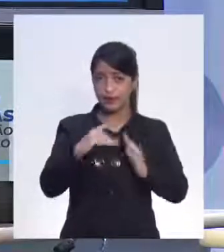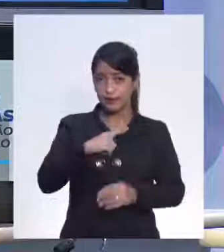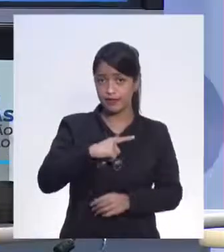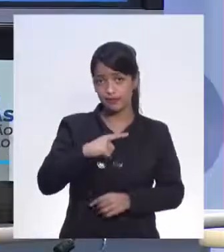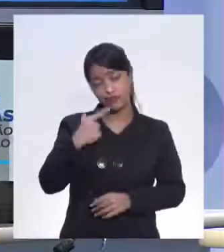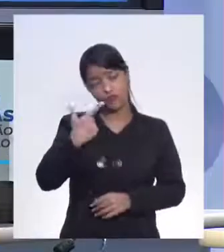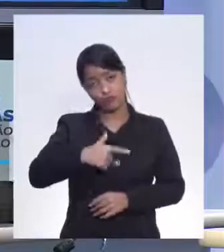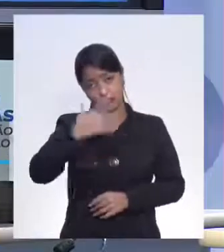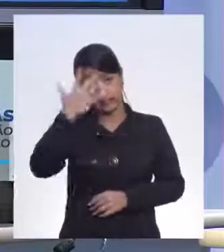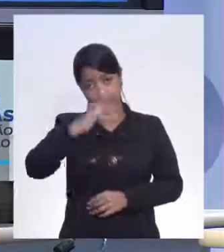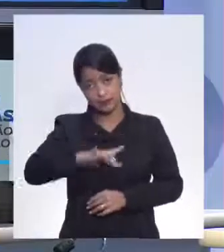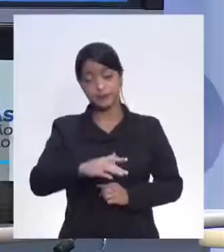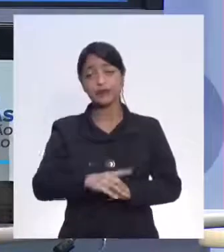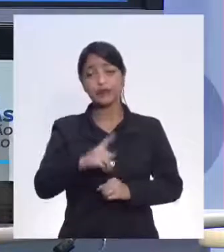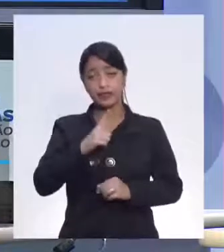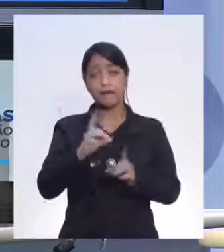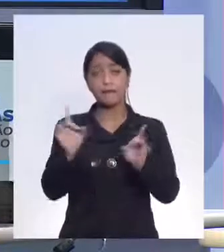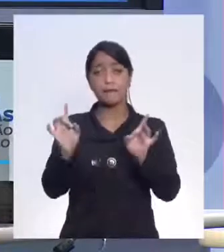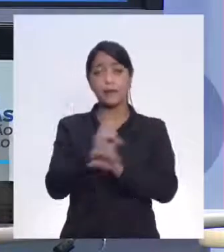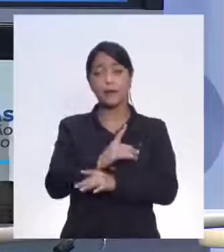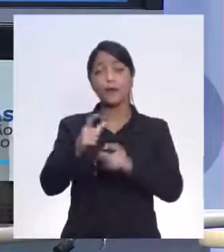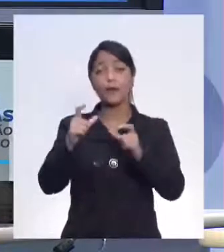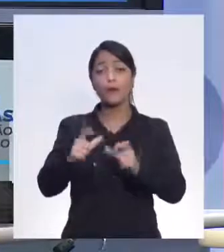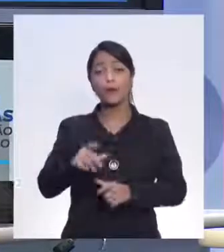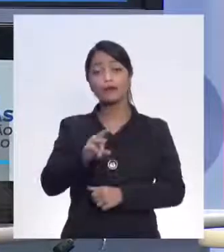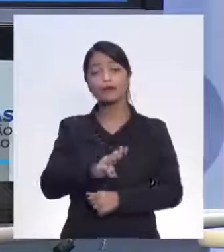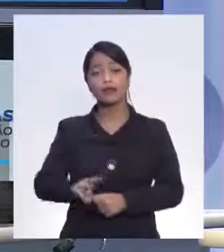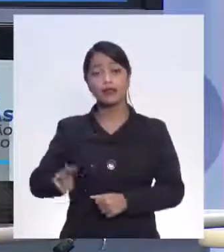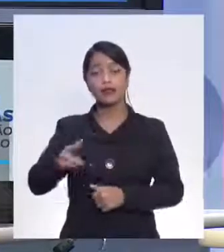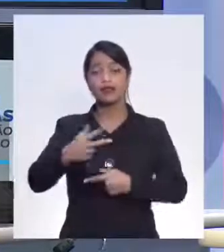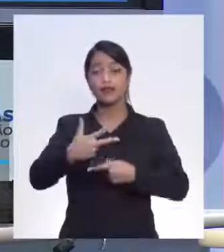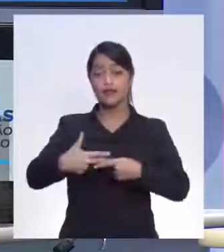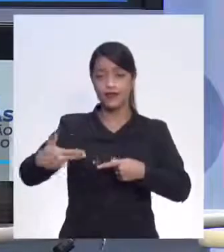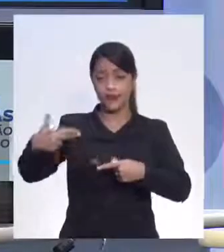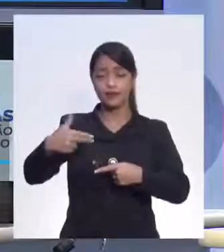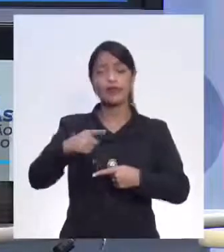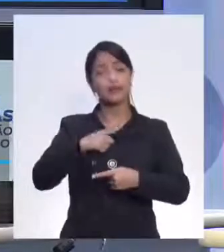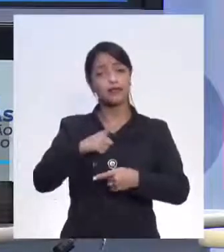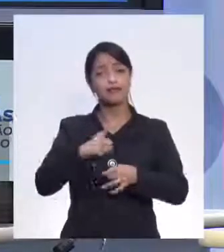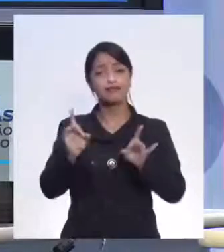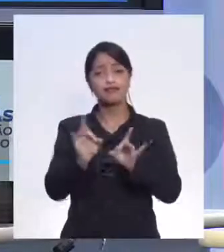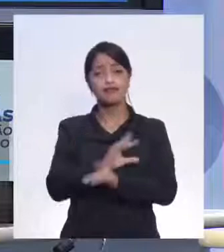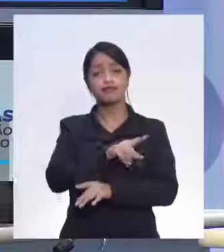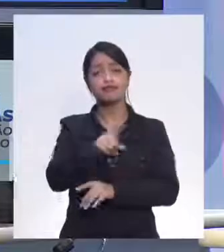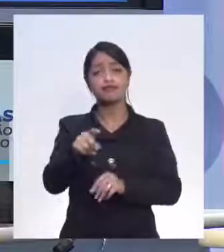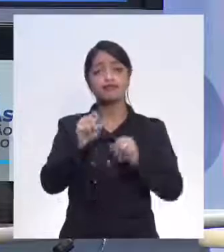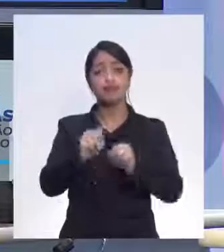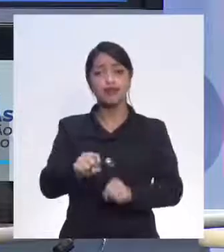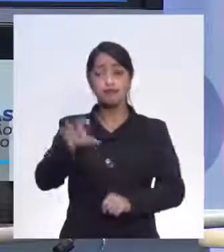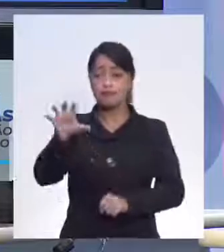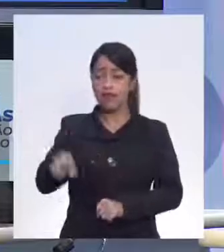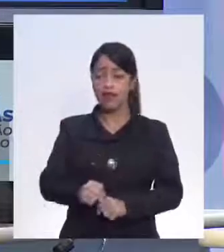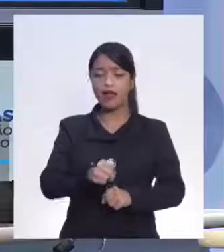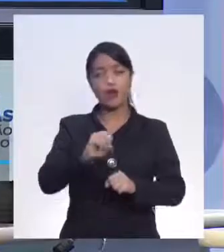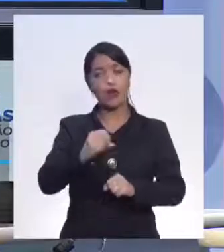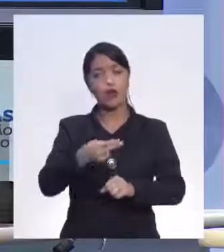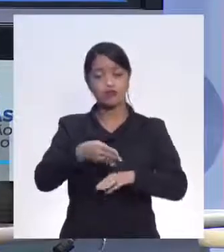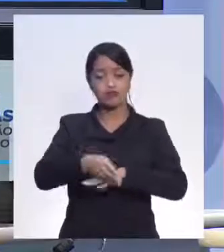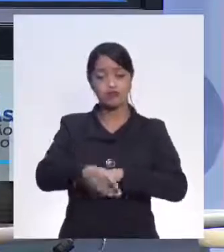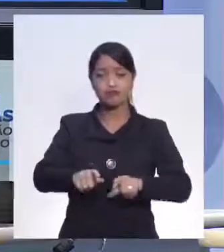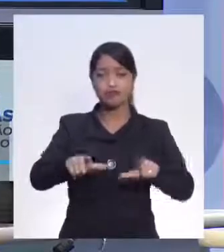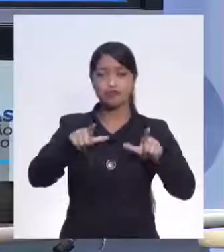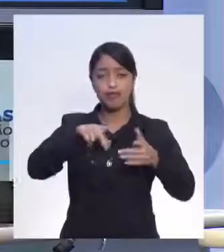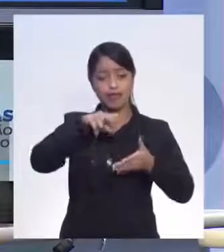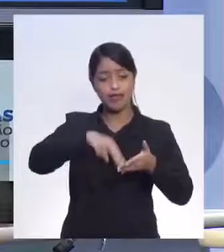da EFAP. Tá bom? Vocês podem olhar, pegar e já lê-los, acompanhar, porque tem muitos alunos que eu vejo,